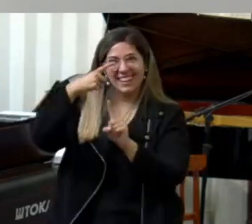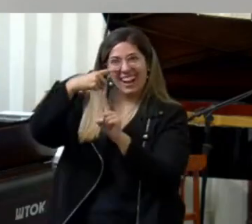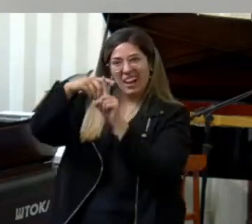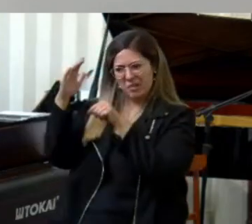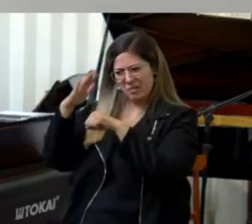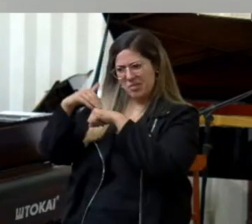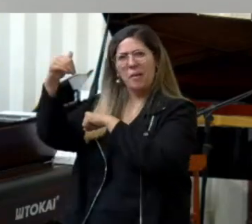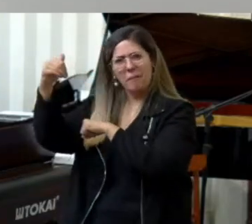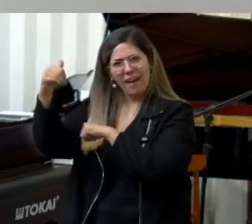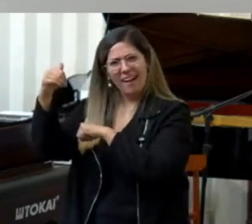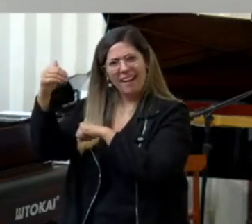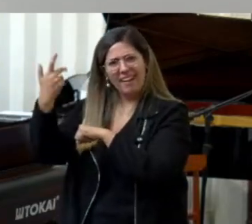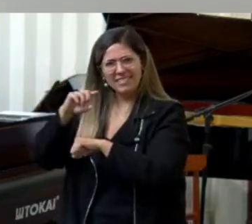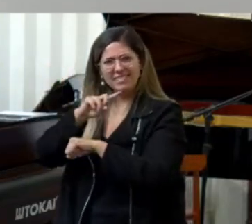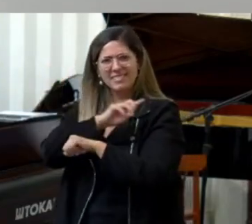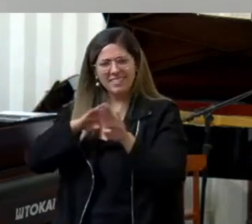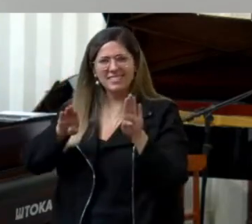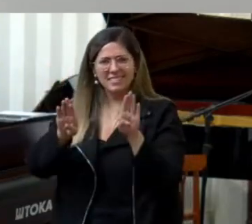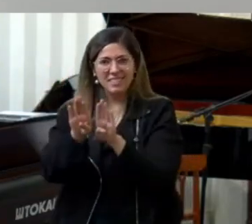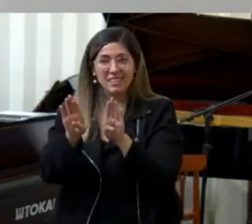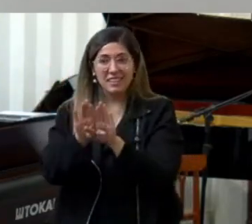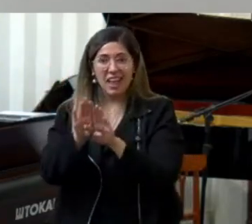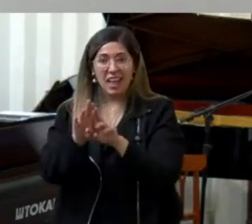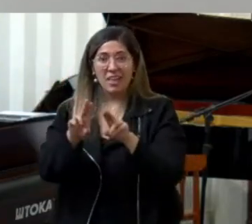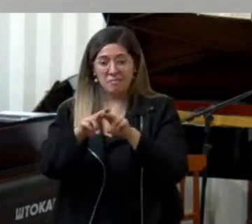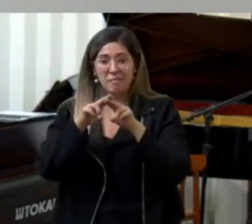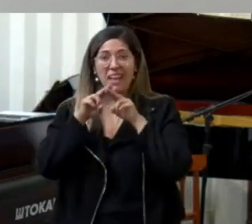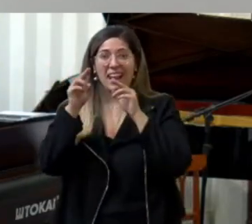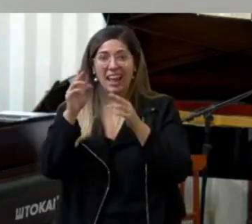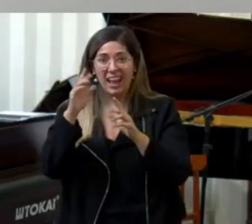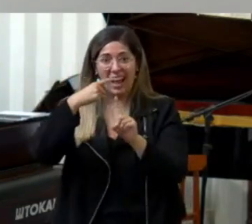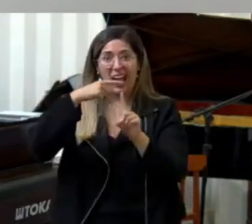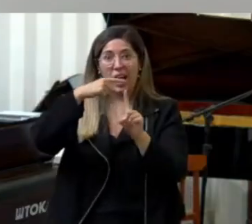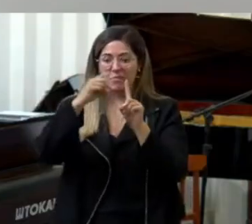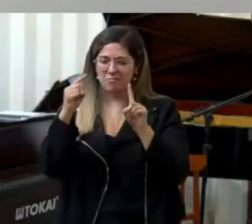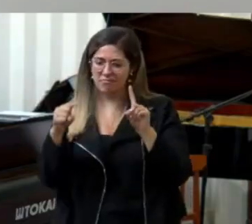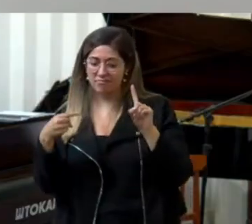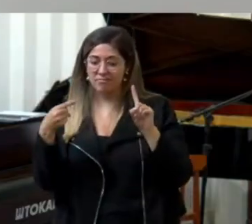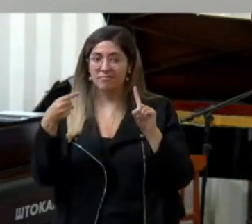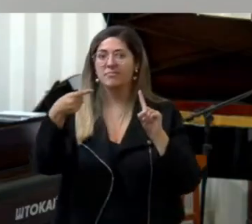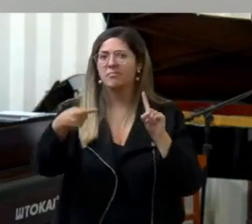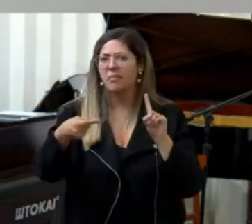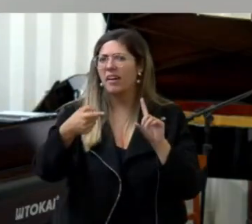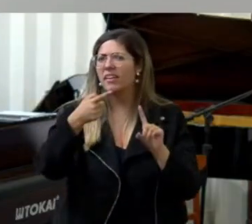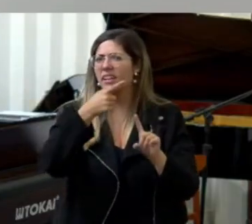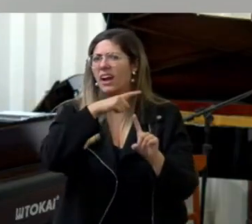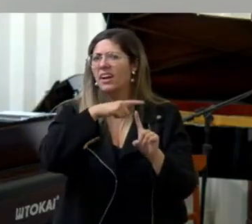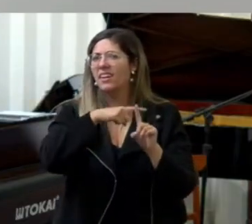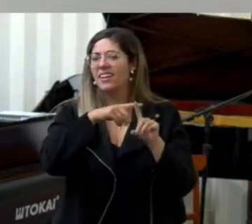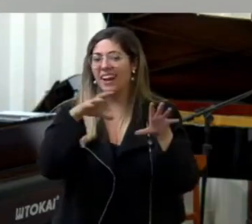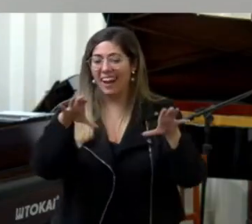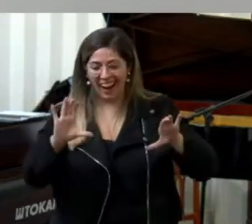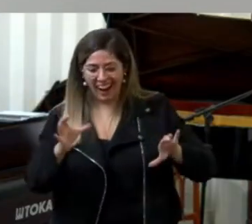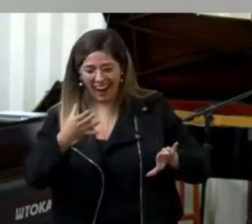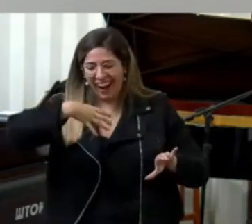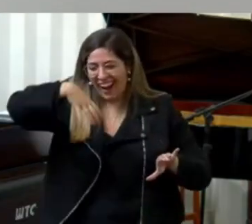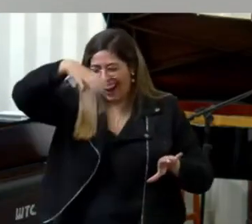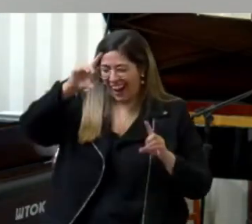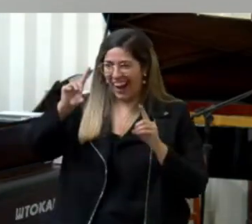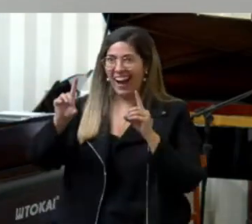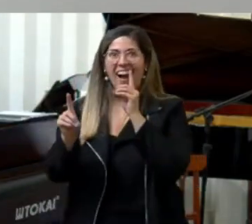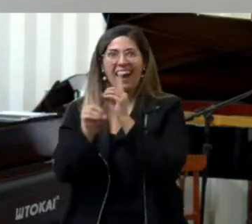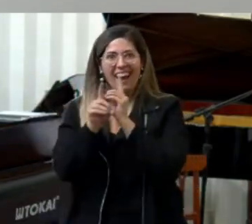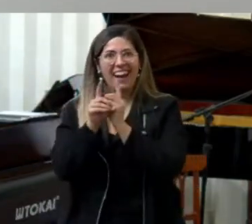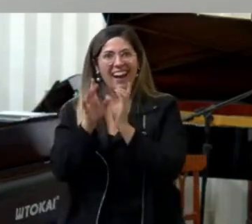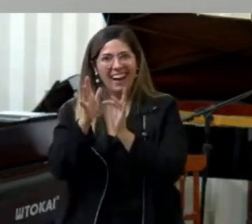chamadas a vencer na cruz. Depois da cruz tem um trono, um lugar onde o Filho de Deus